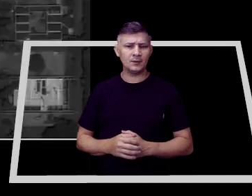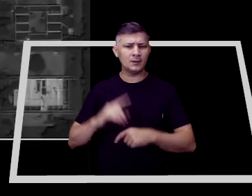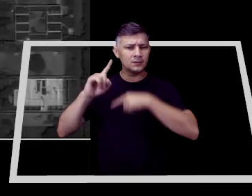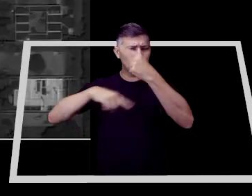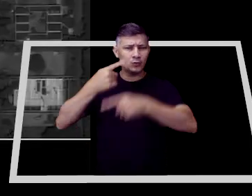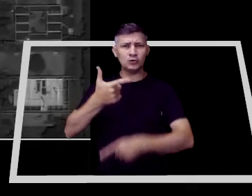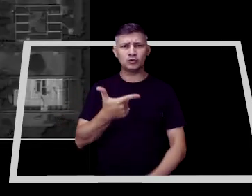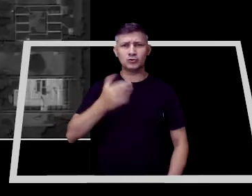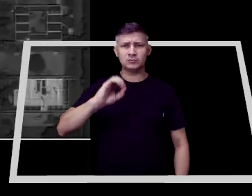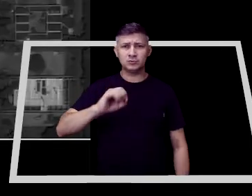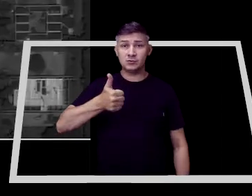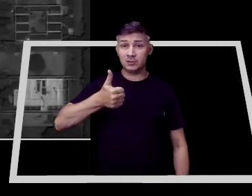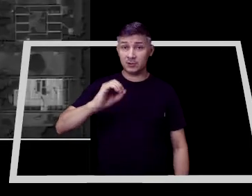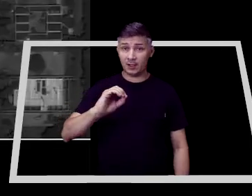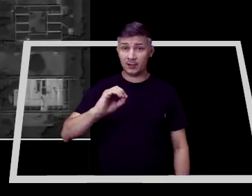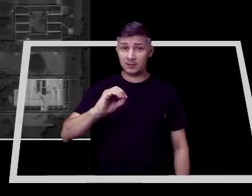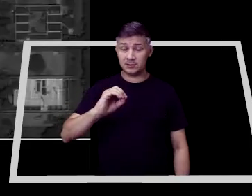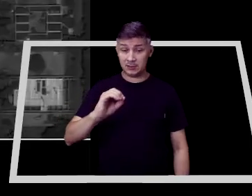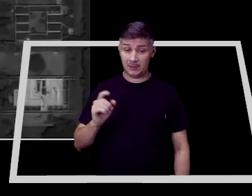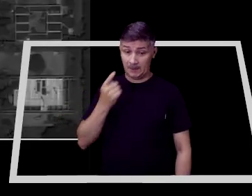Isso, em 2010 ele estava